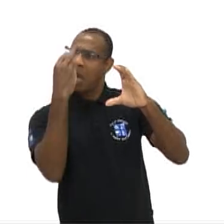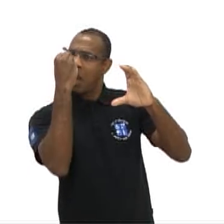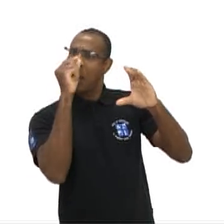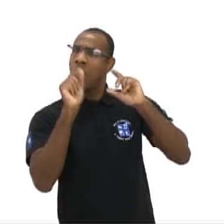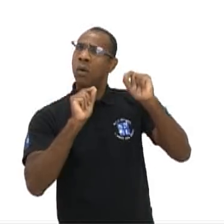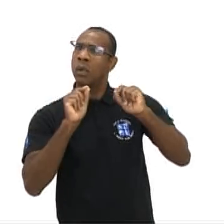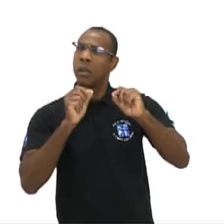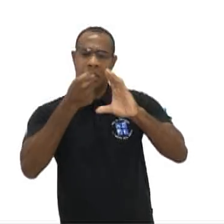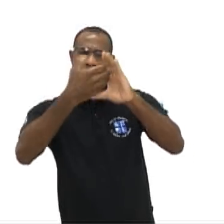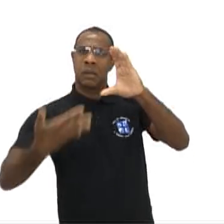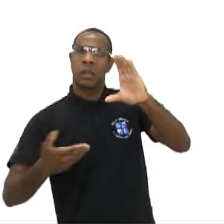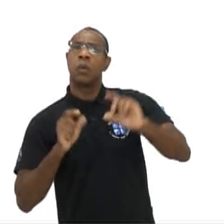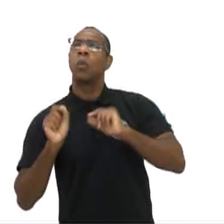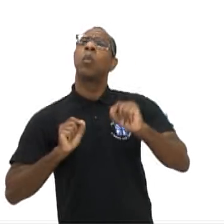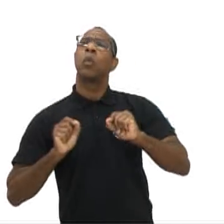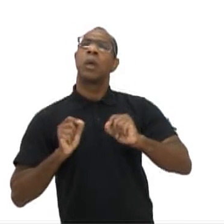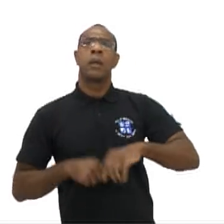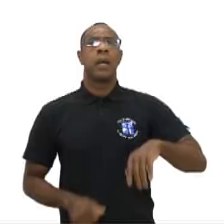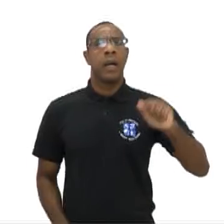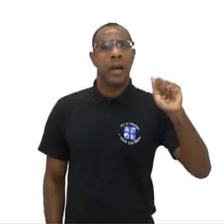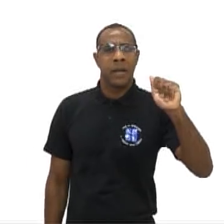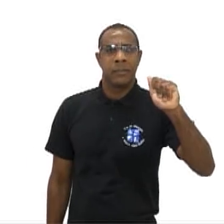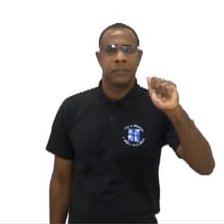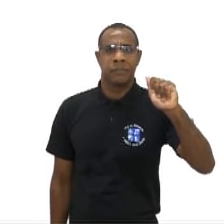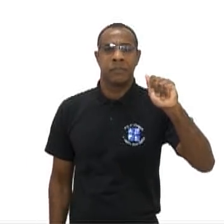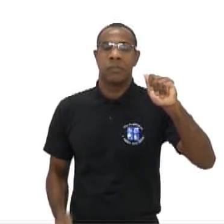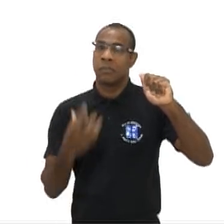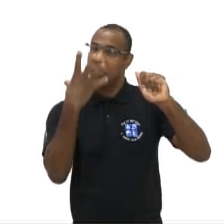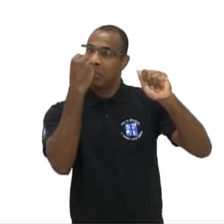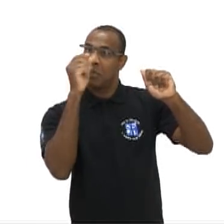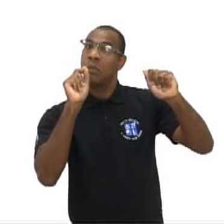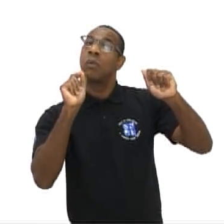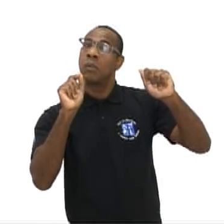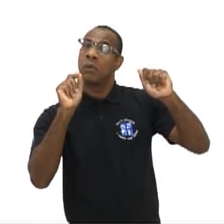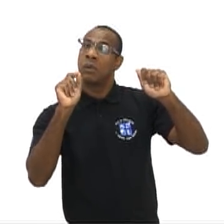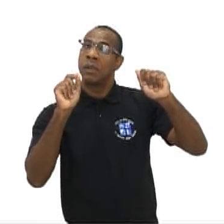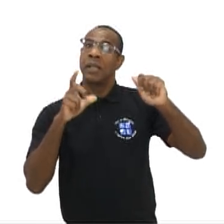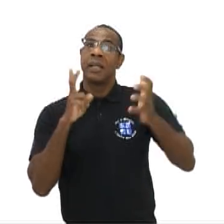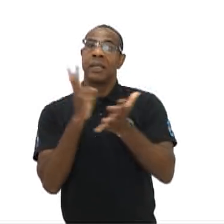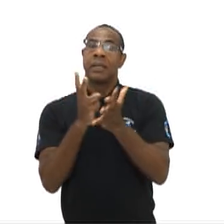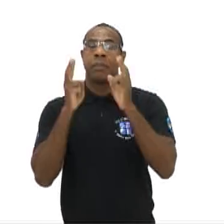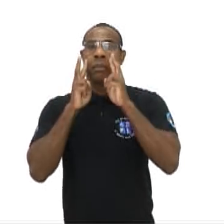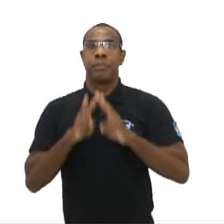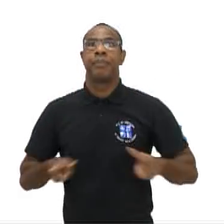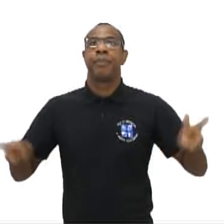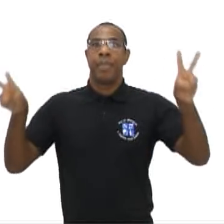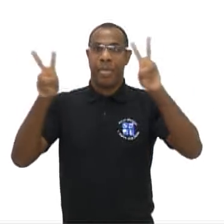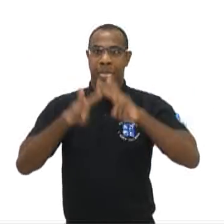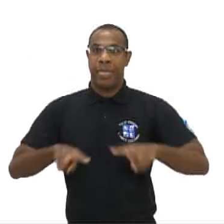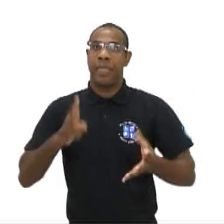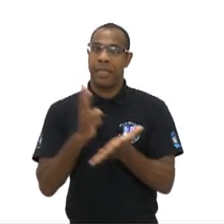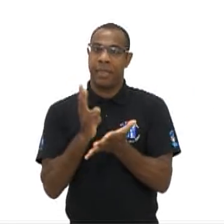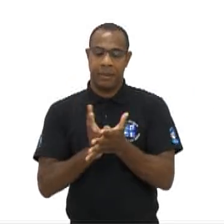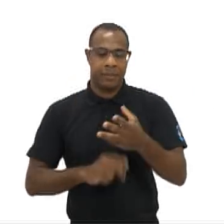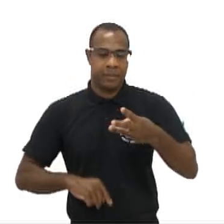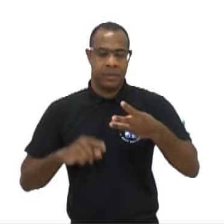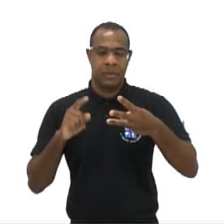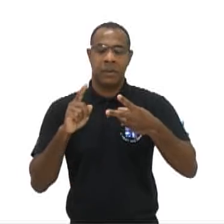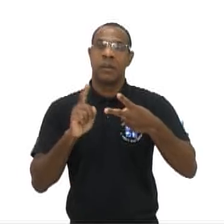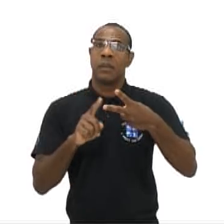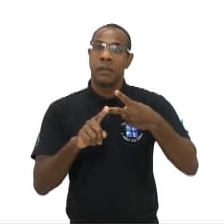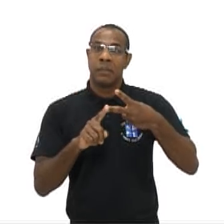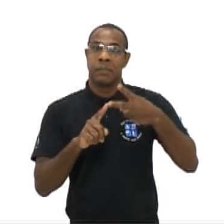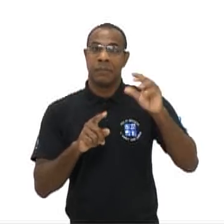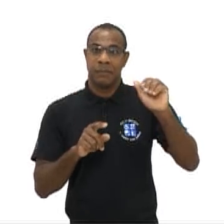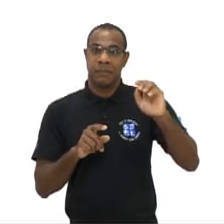são... Então, vamos lá. Primeira alternativa, letra A. As imagens são sempre virtuais e direitas? Letra B. As imagens